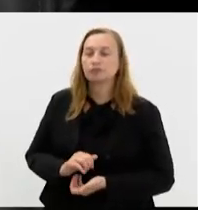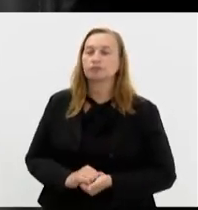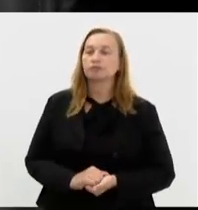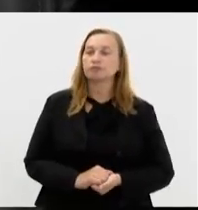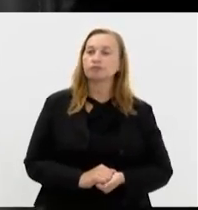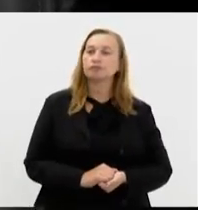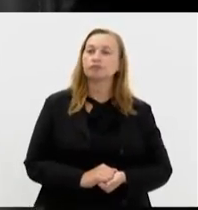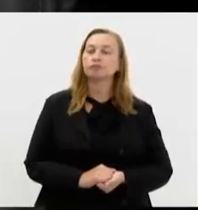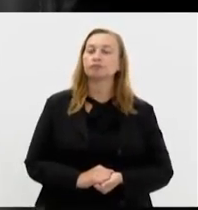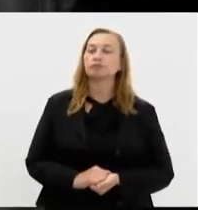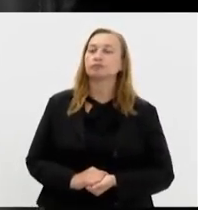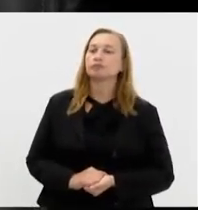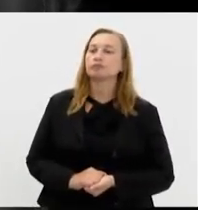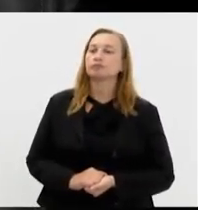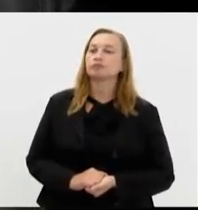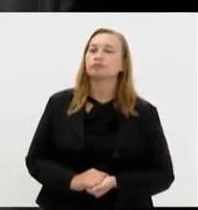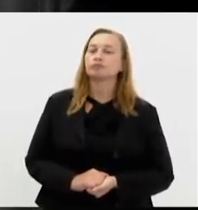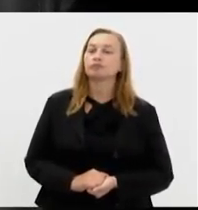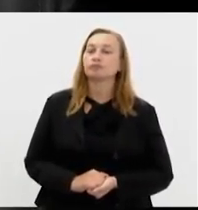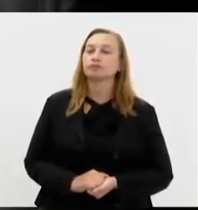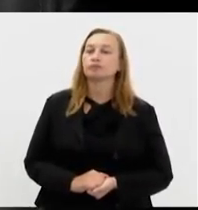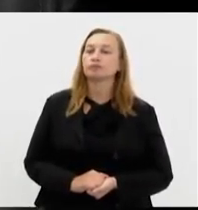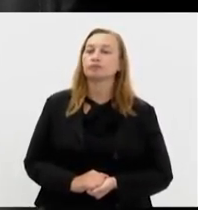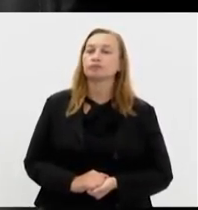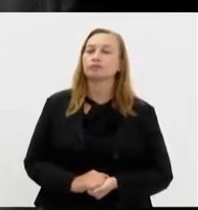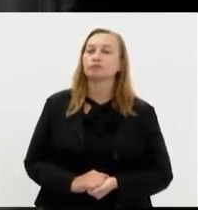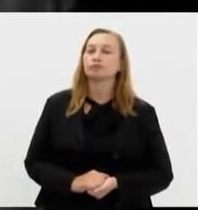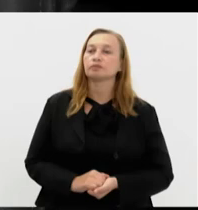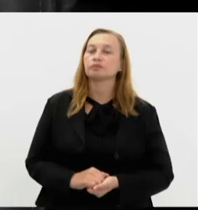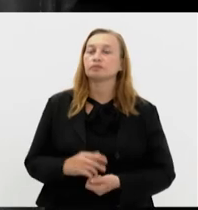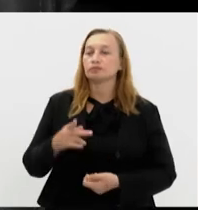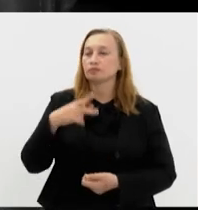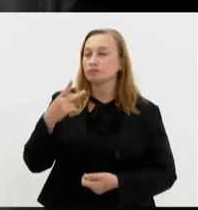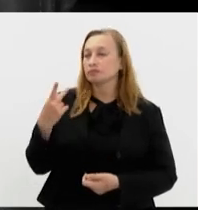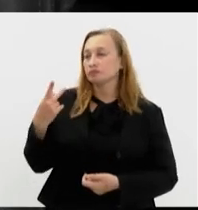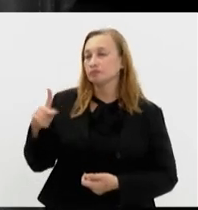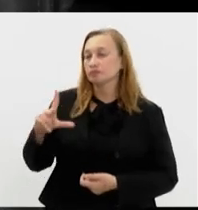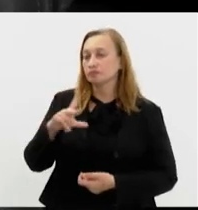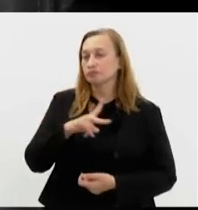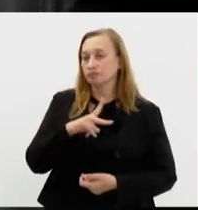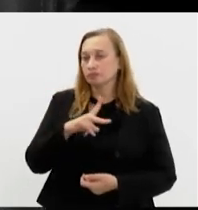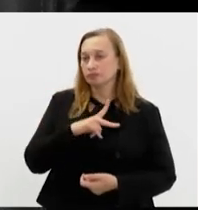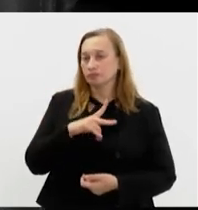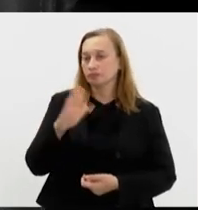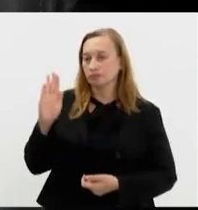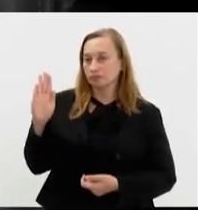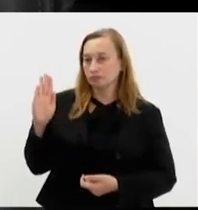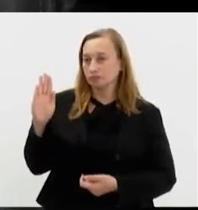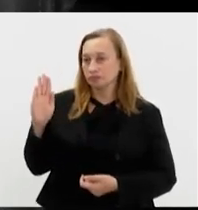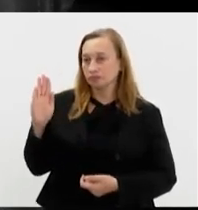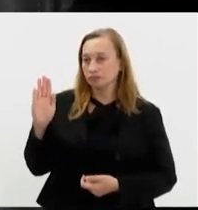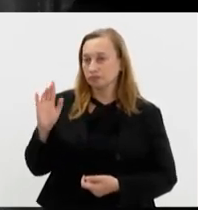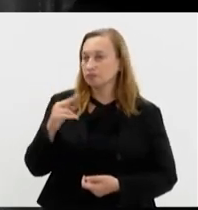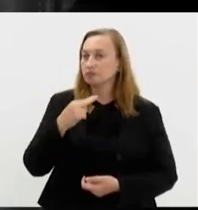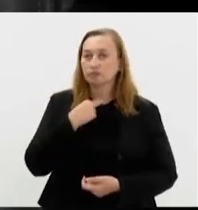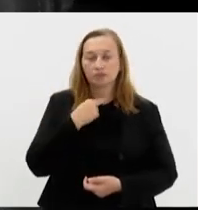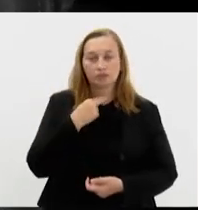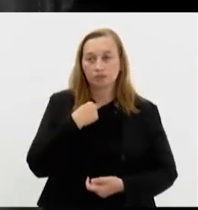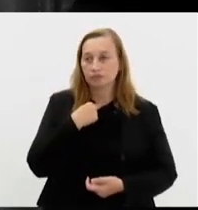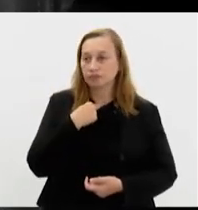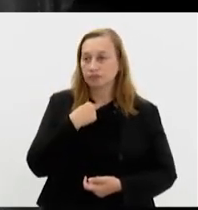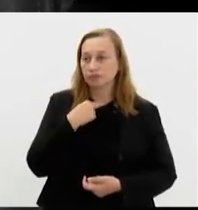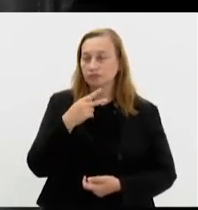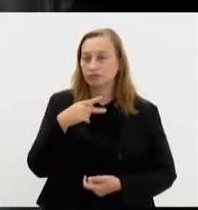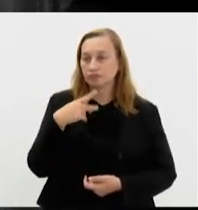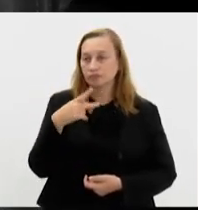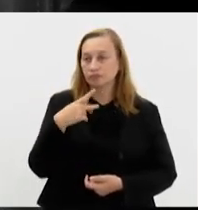naquele passo utiliza aquele cômodo para falar da sua própria candidatura remarque não é possível a participação de